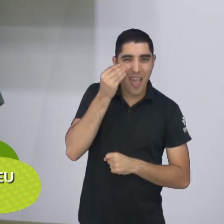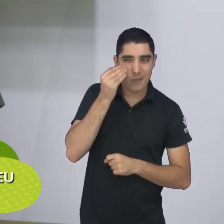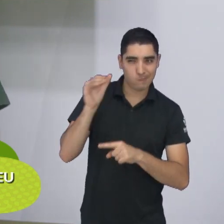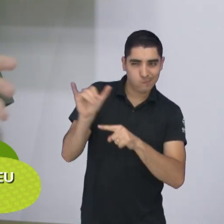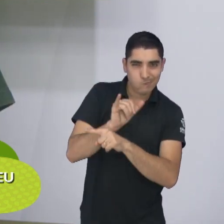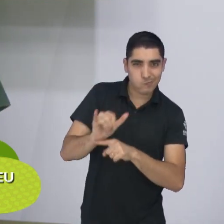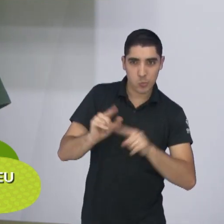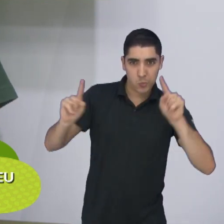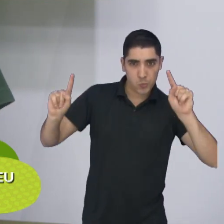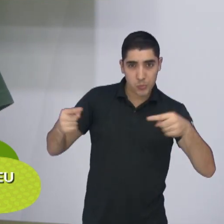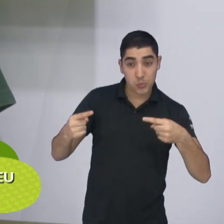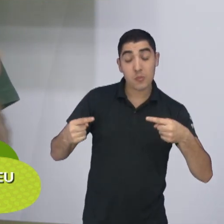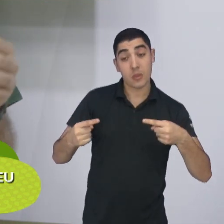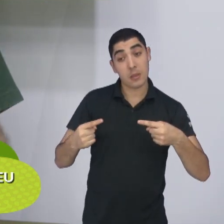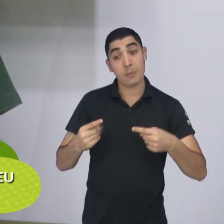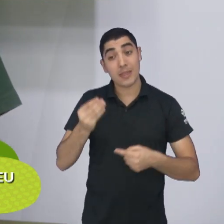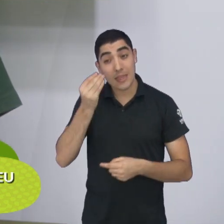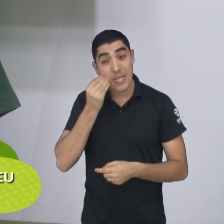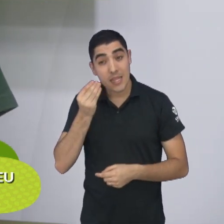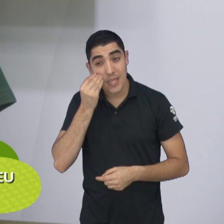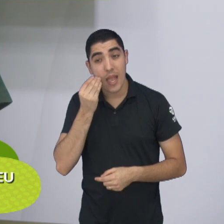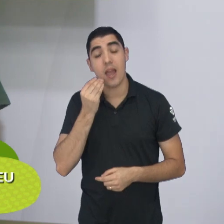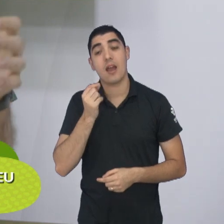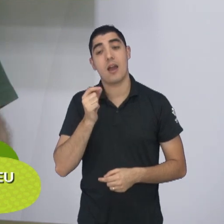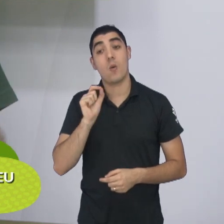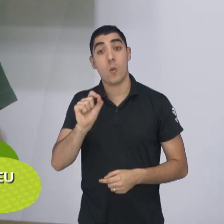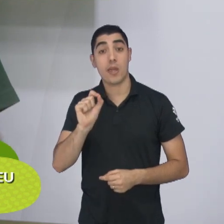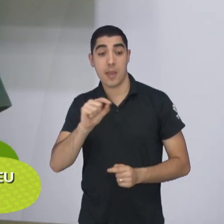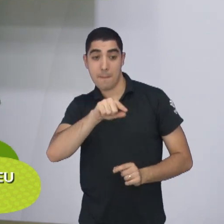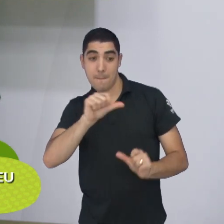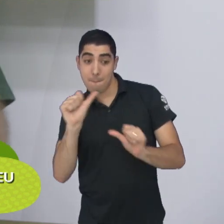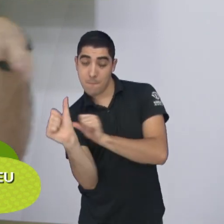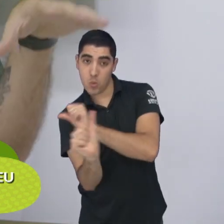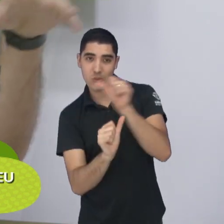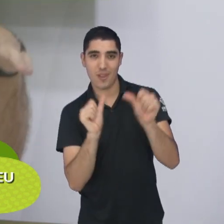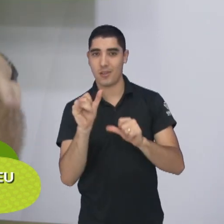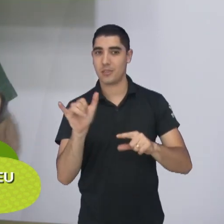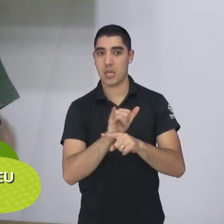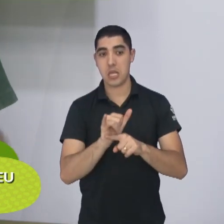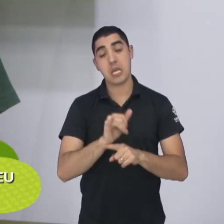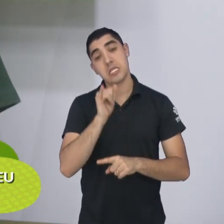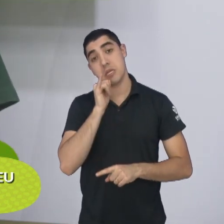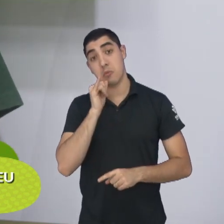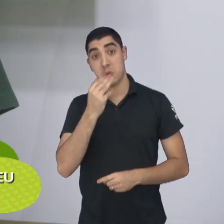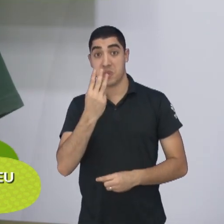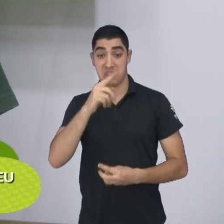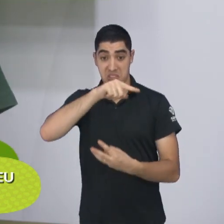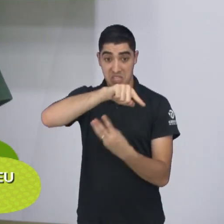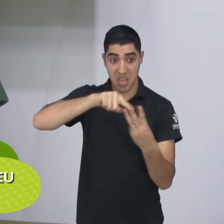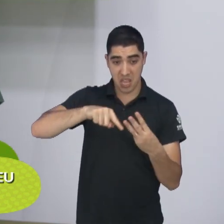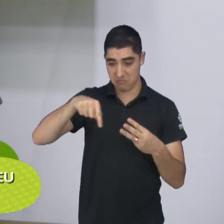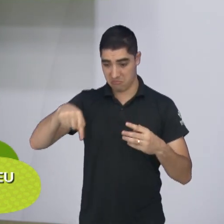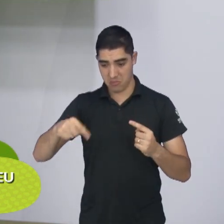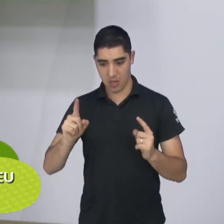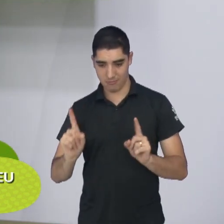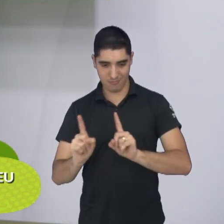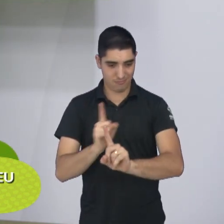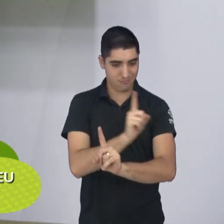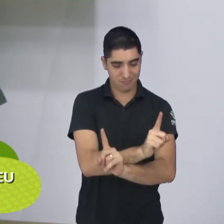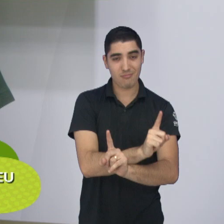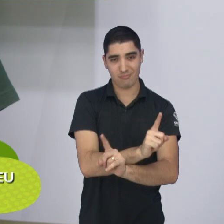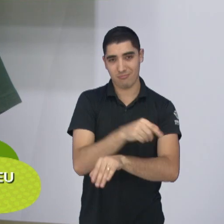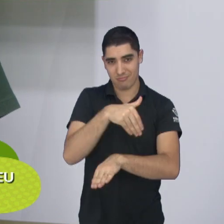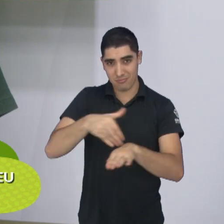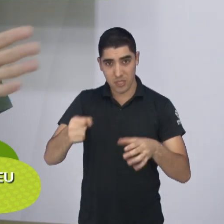justamente para que ele consiga fazer essa modificação no time, né? Talvez jogar com 3 zagueiros, testar a exaustão